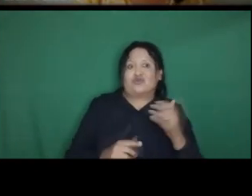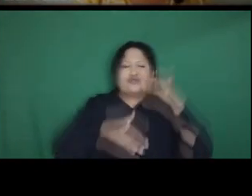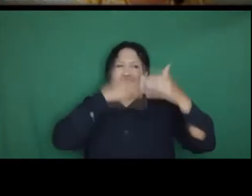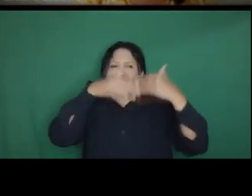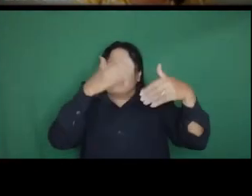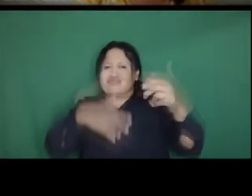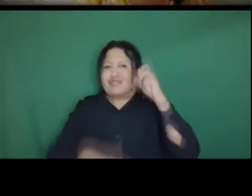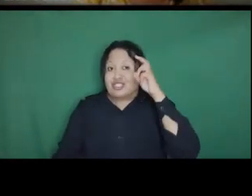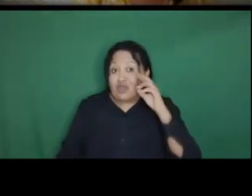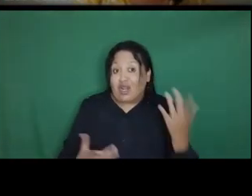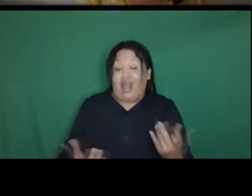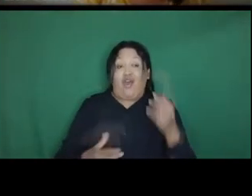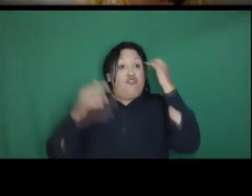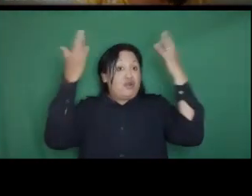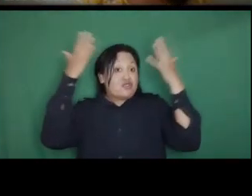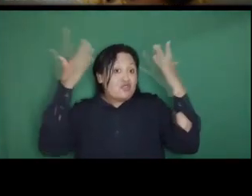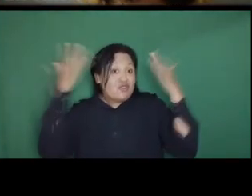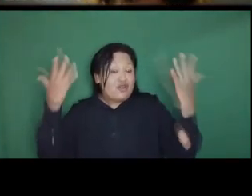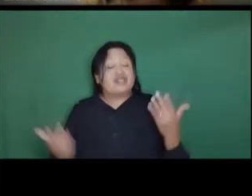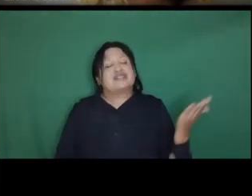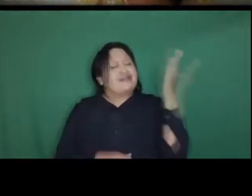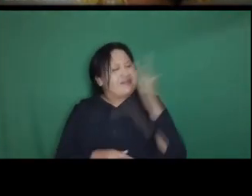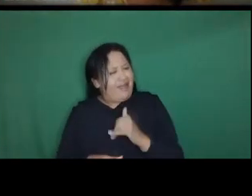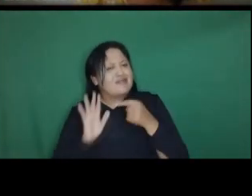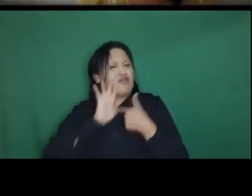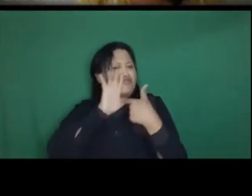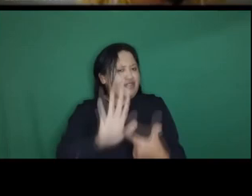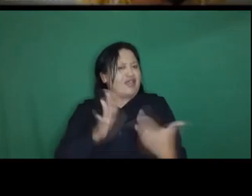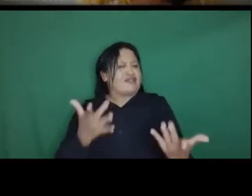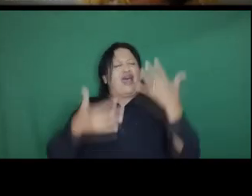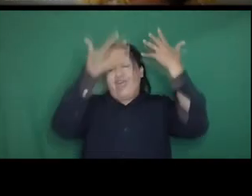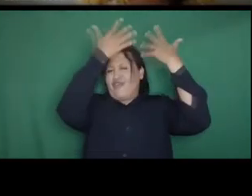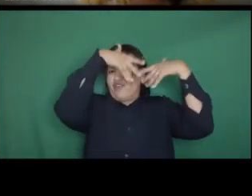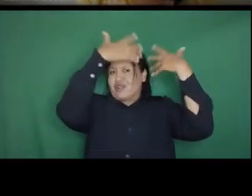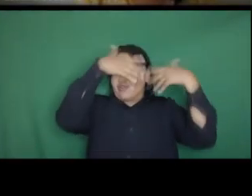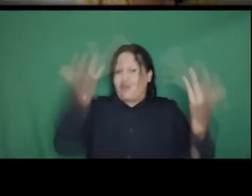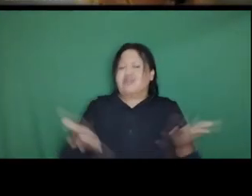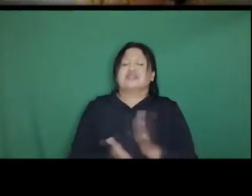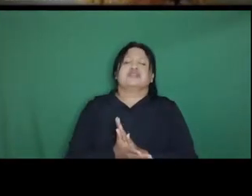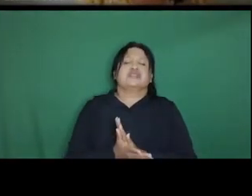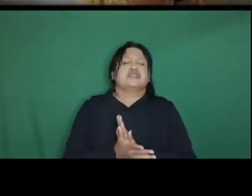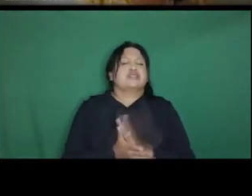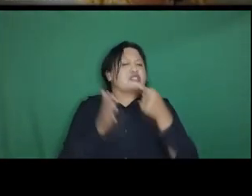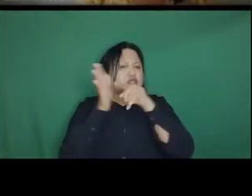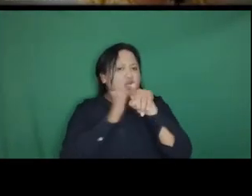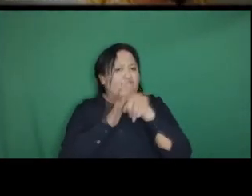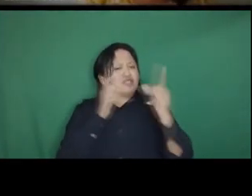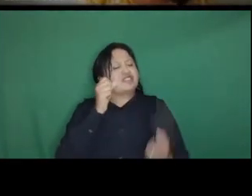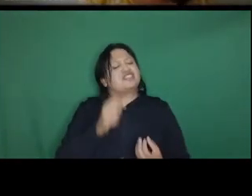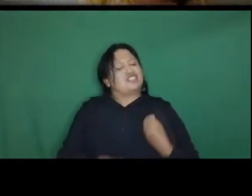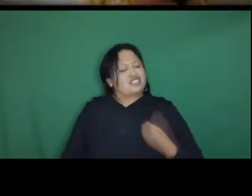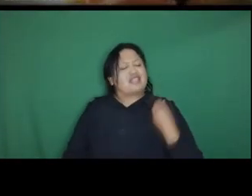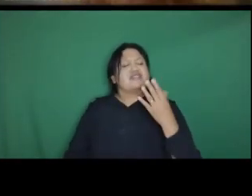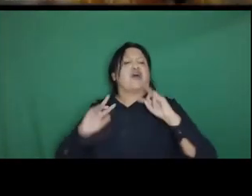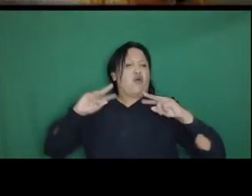ele vai trazer para gente né Essas reflexões da questão da existência humana mas o conhecimento científico é